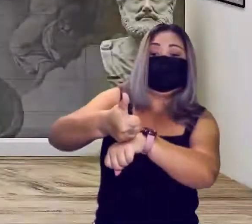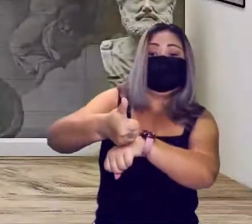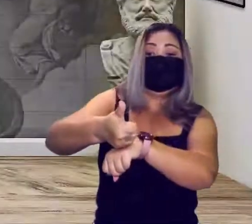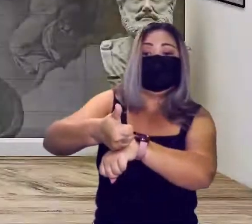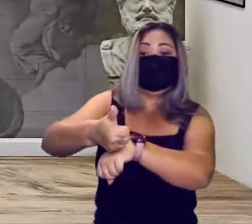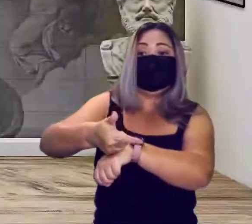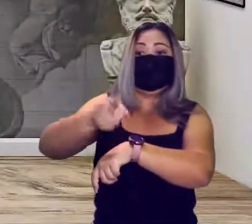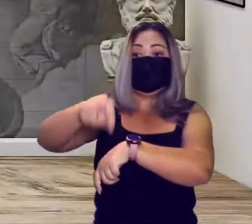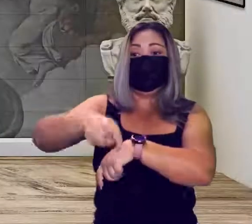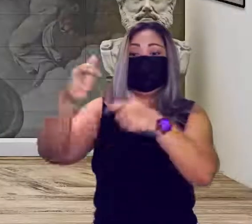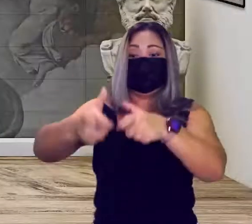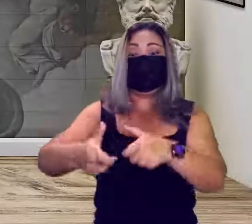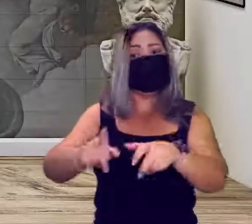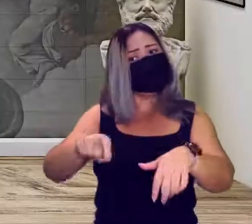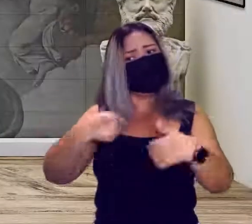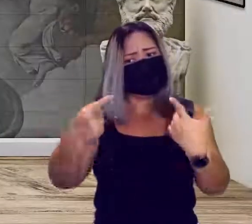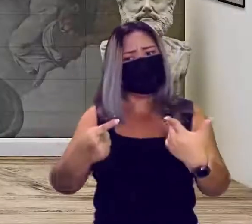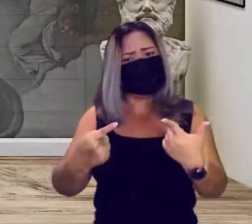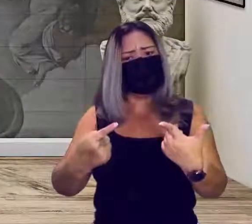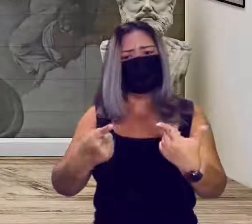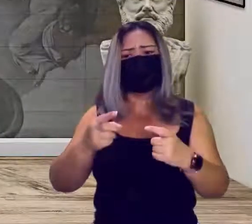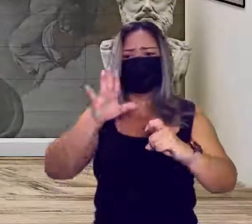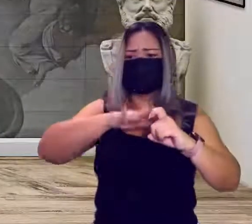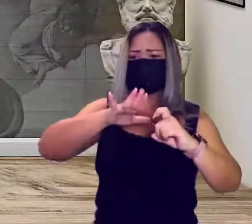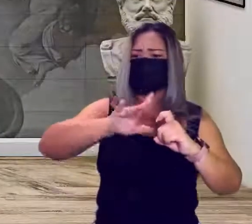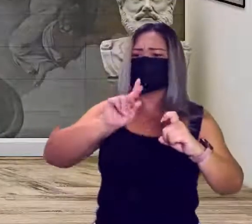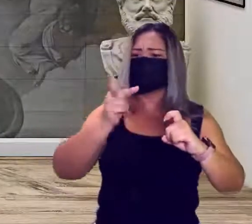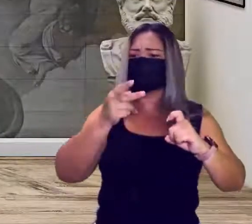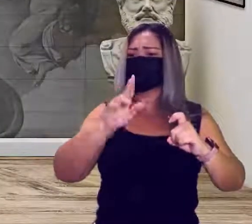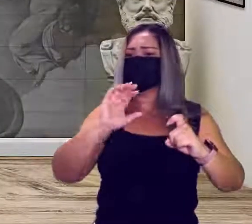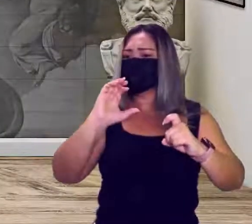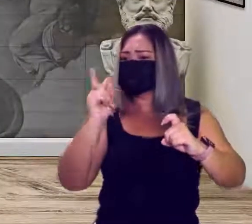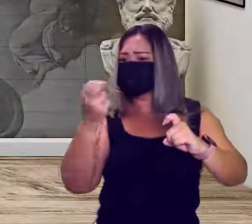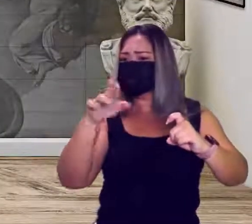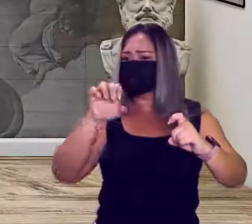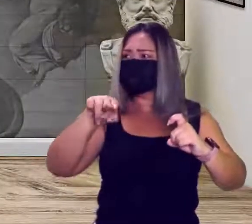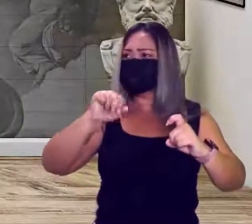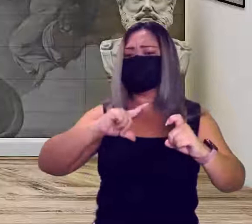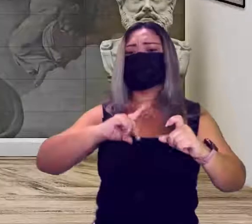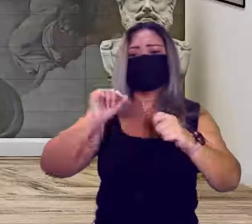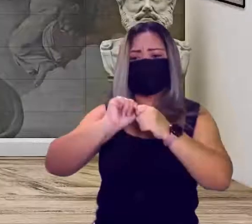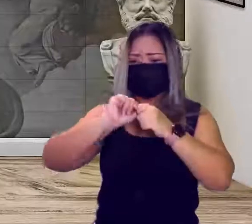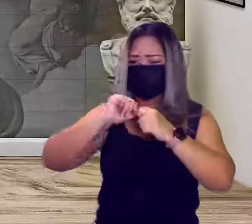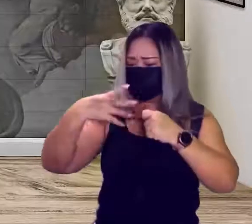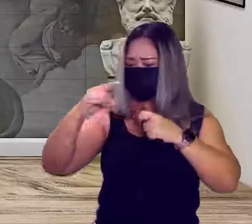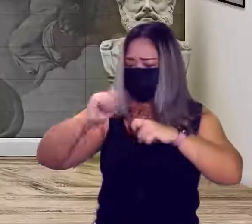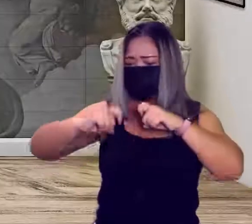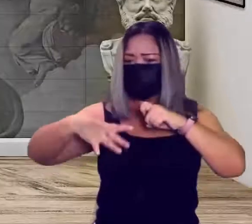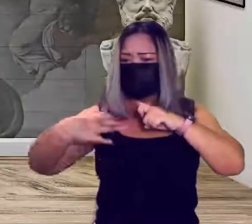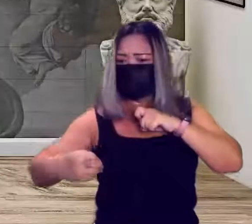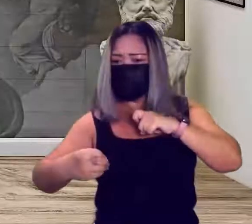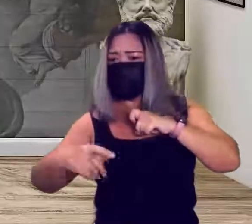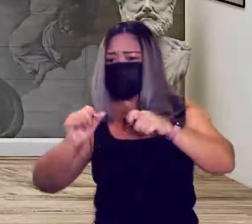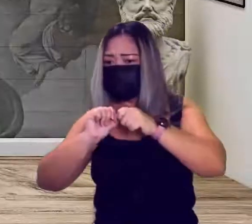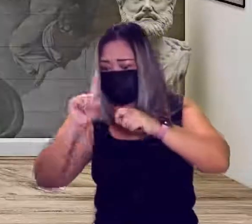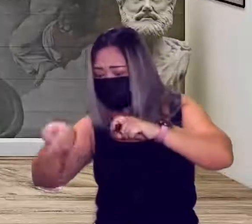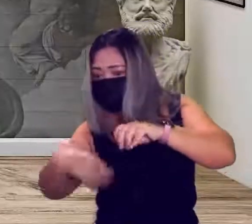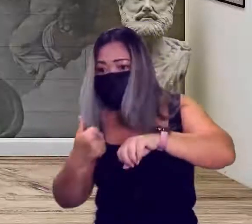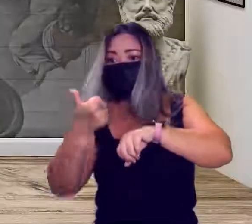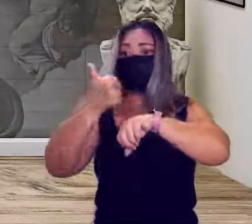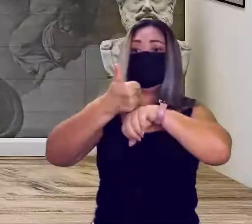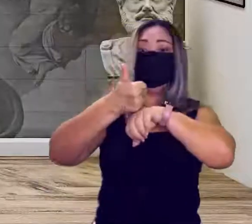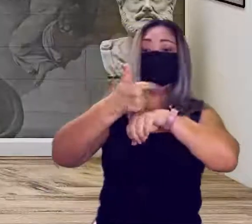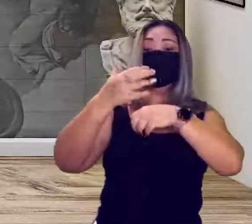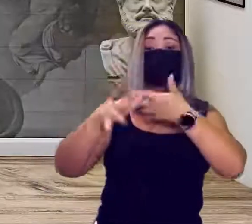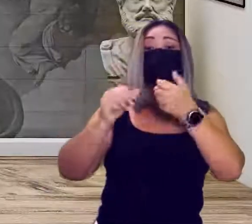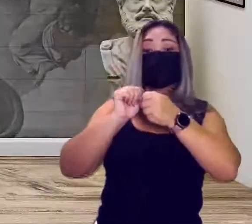gente. Que ideia, né? Dessa mitologia. O Cronos fazia filhos e tinha medo dos filhos tomar o lugar dele.